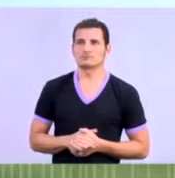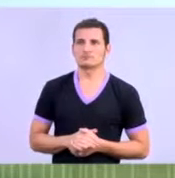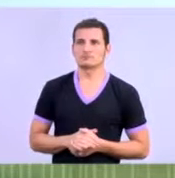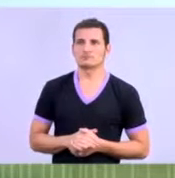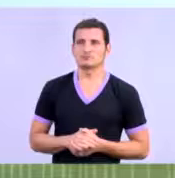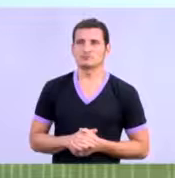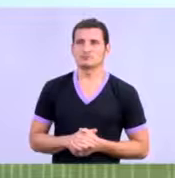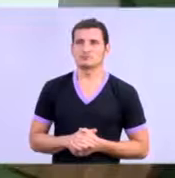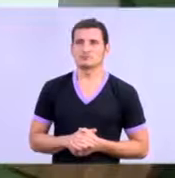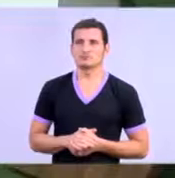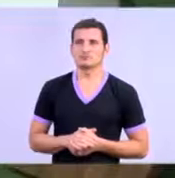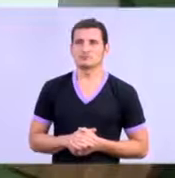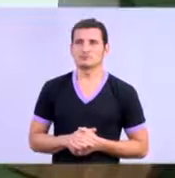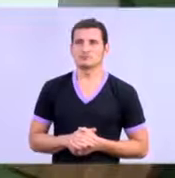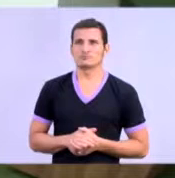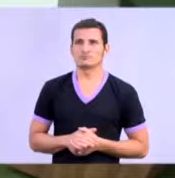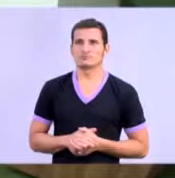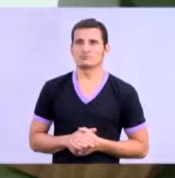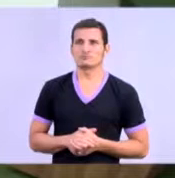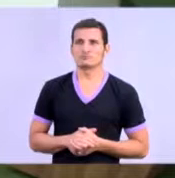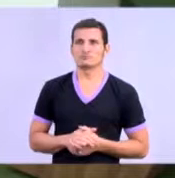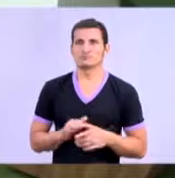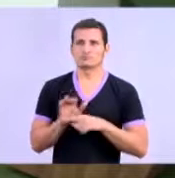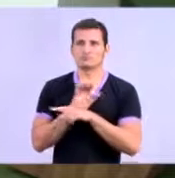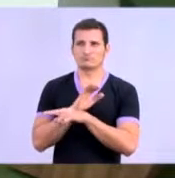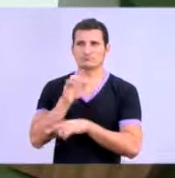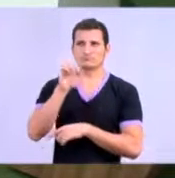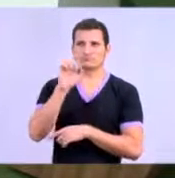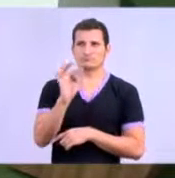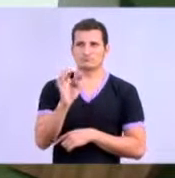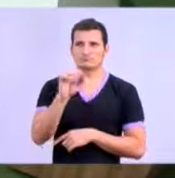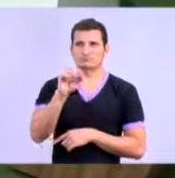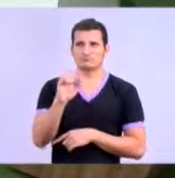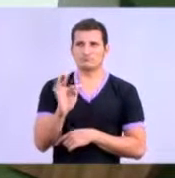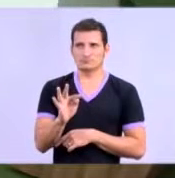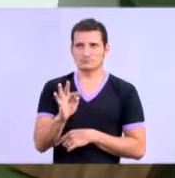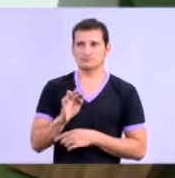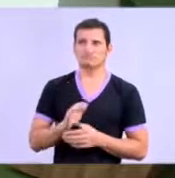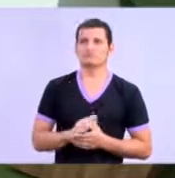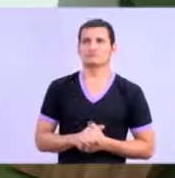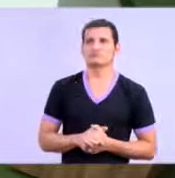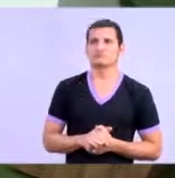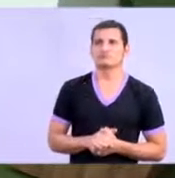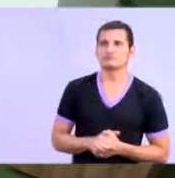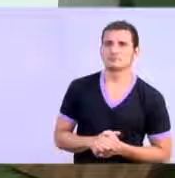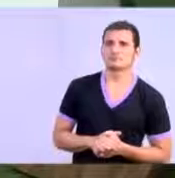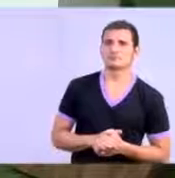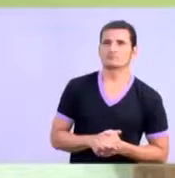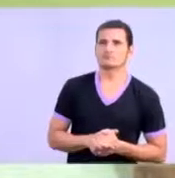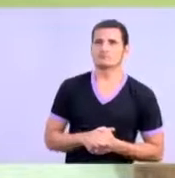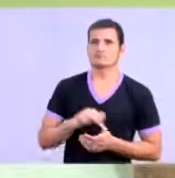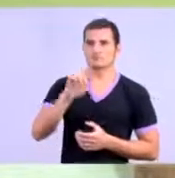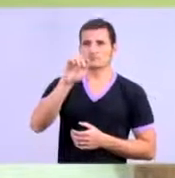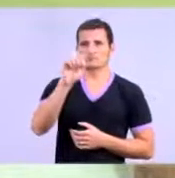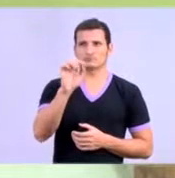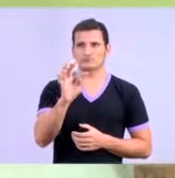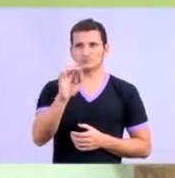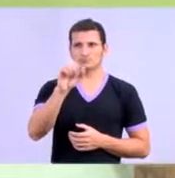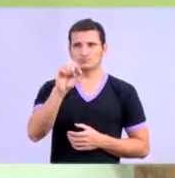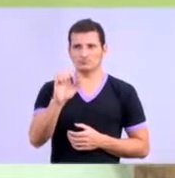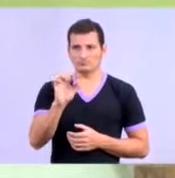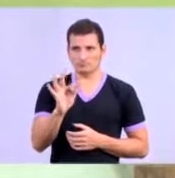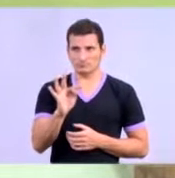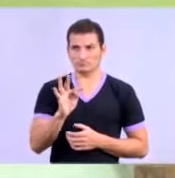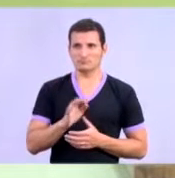Professor, alguma informação aí mais? Você quer falar mais alguma coisa dos get e setters aí? Não, só relembrando que através dos get e setters a gente